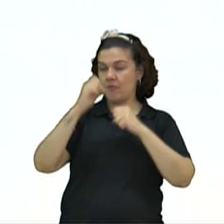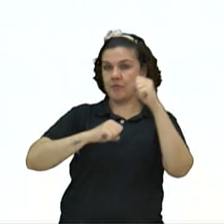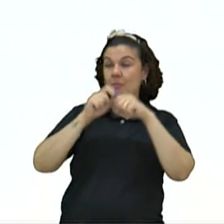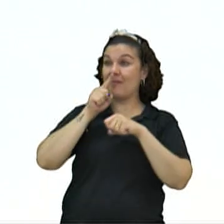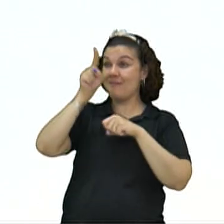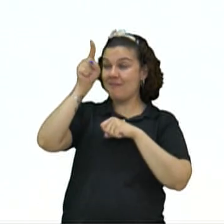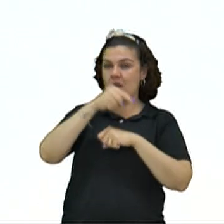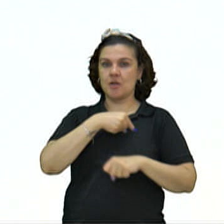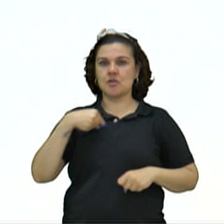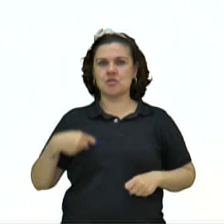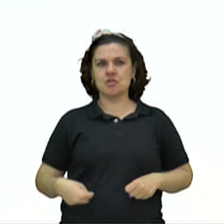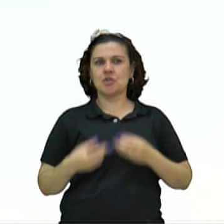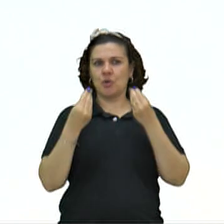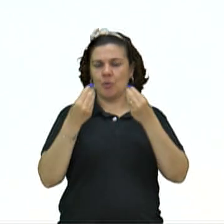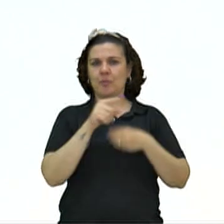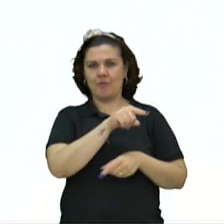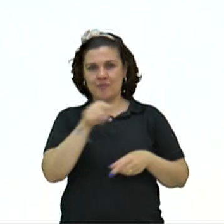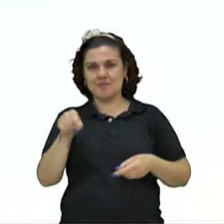mercadorias na China. Com você.